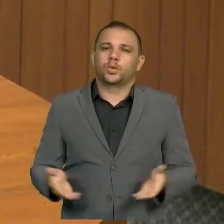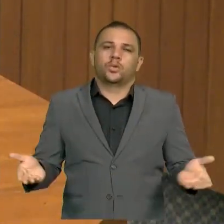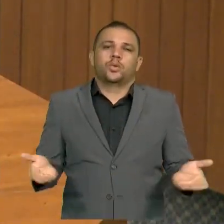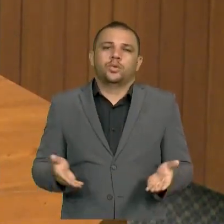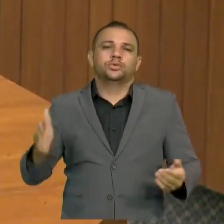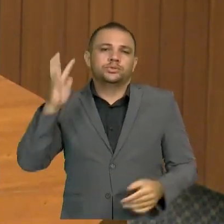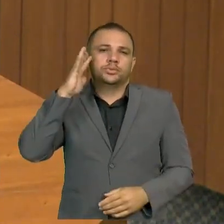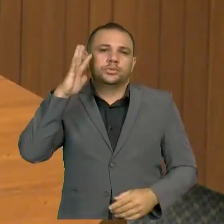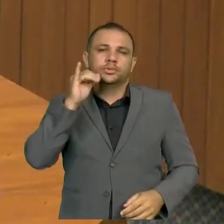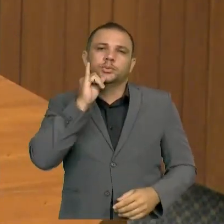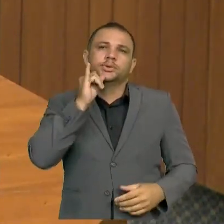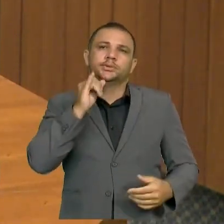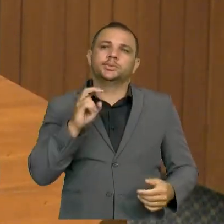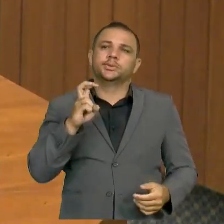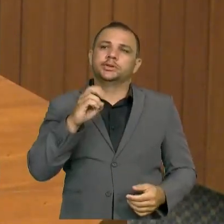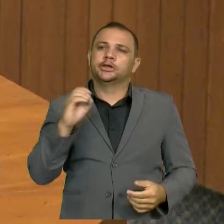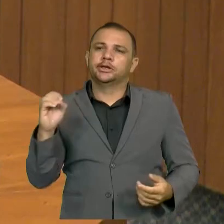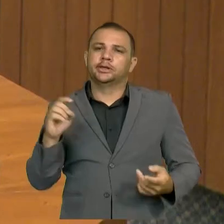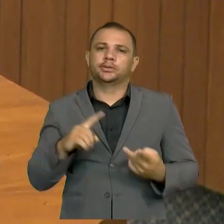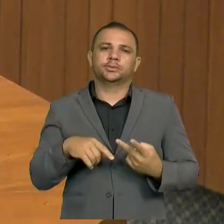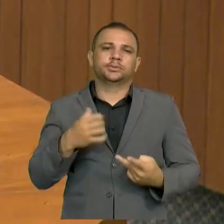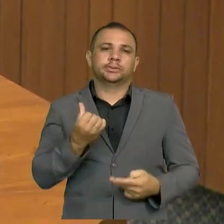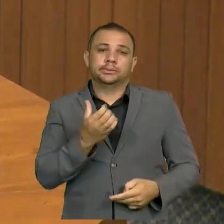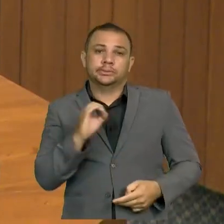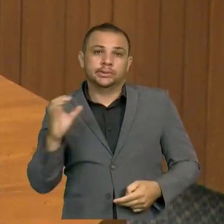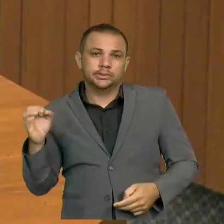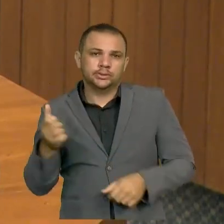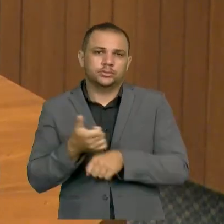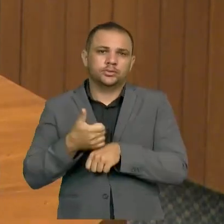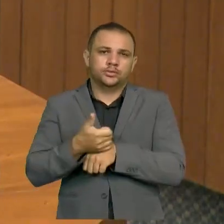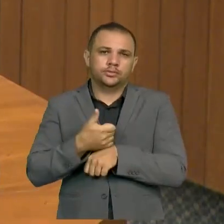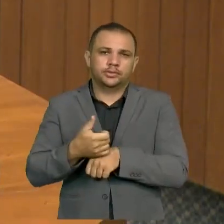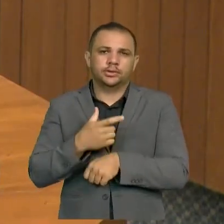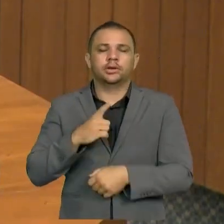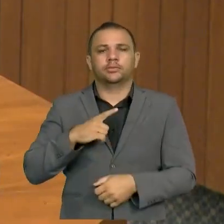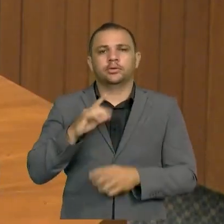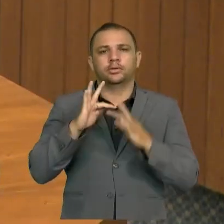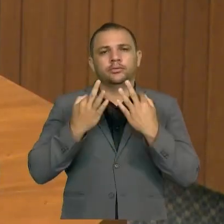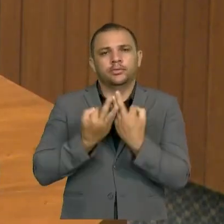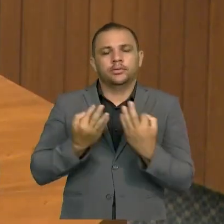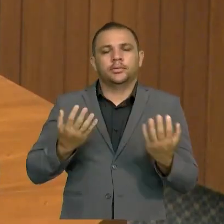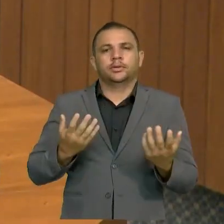500, 600 profissionais, pais de família, mãe de família, perdendo seu emprego sem